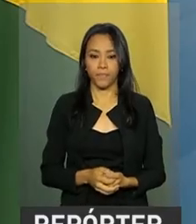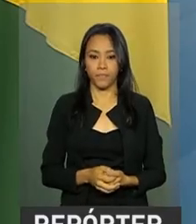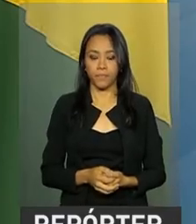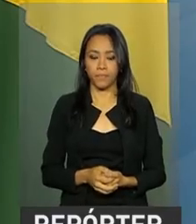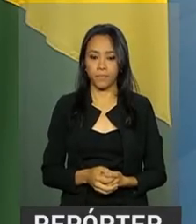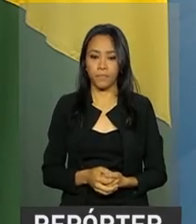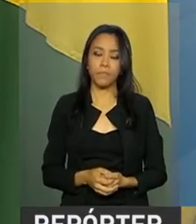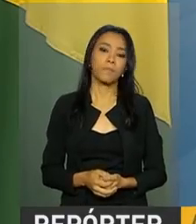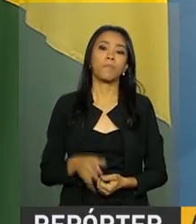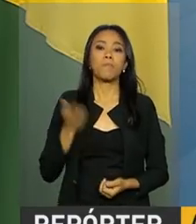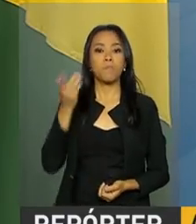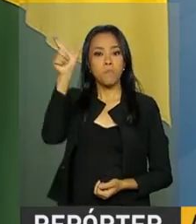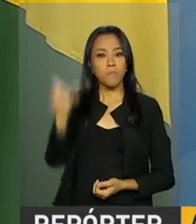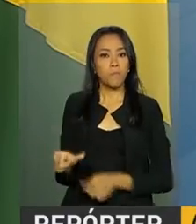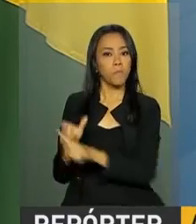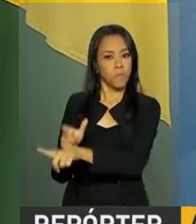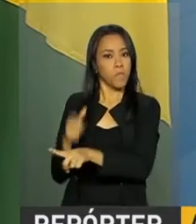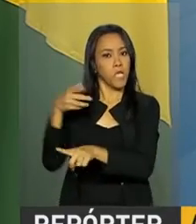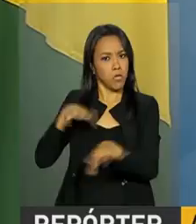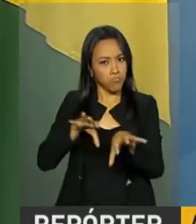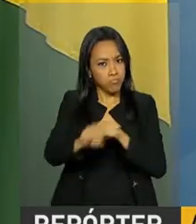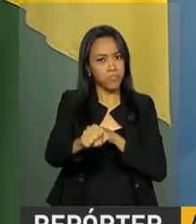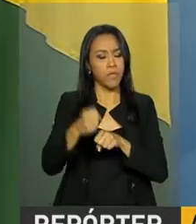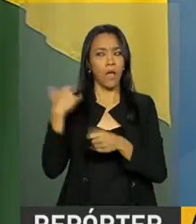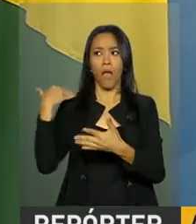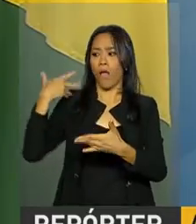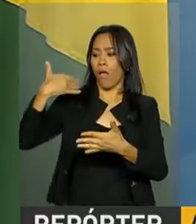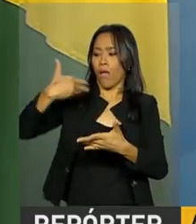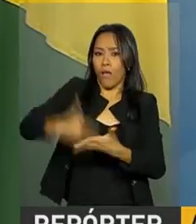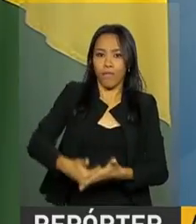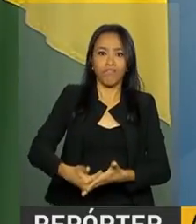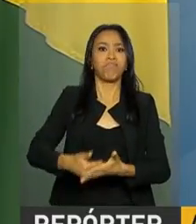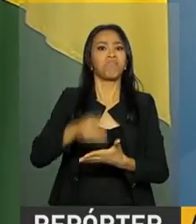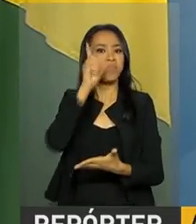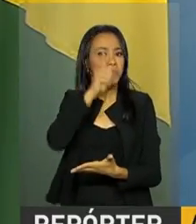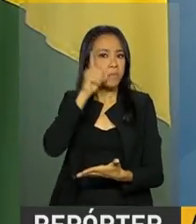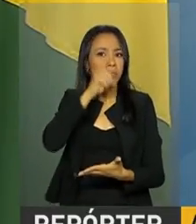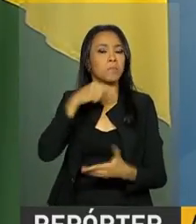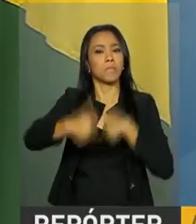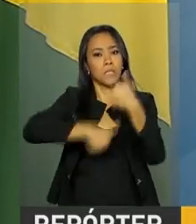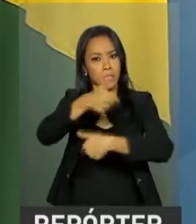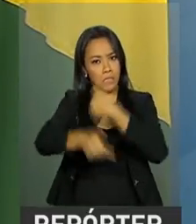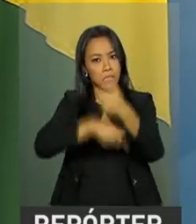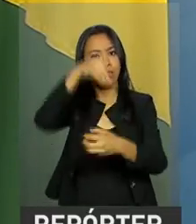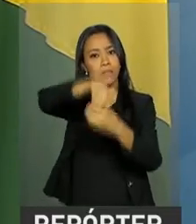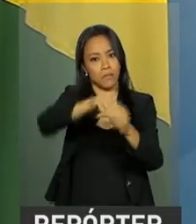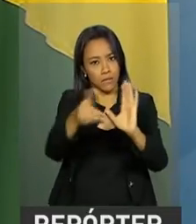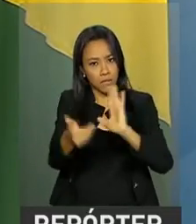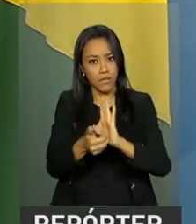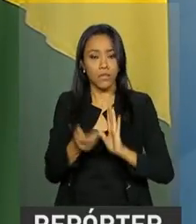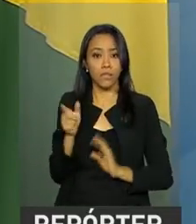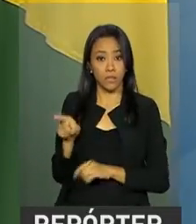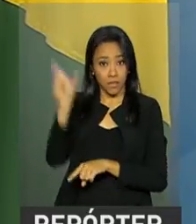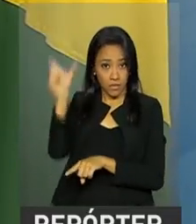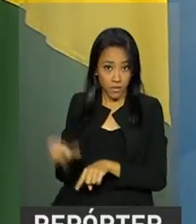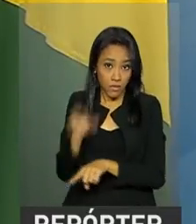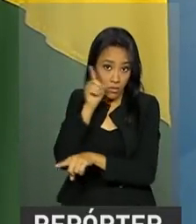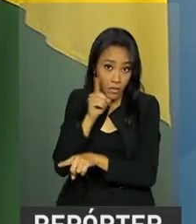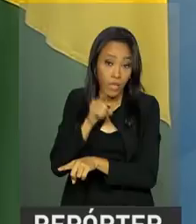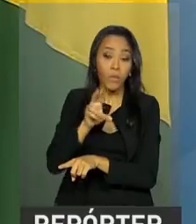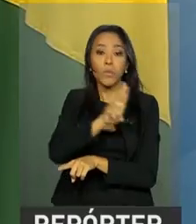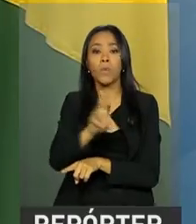jurista e congressista com larga trajetória parlamentar na câmara dos deputados o deputado osmar serraglio